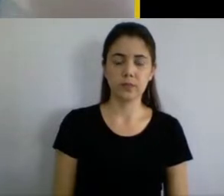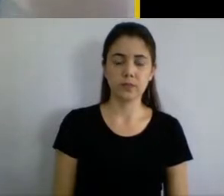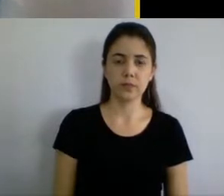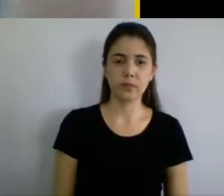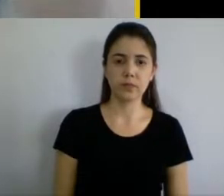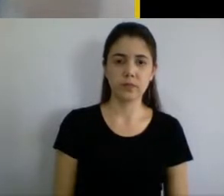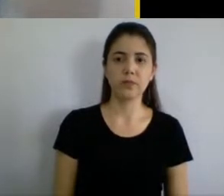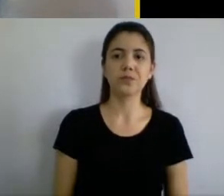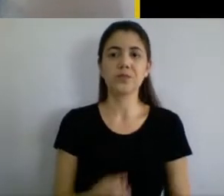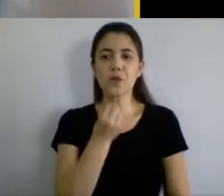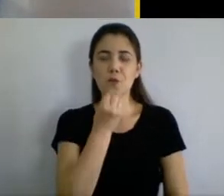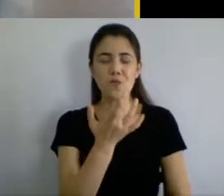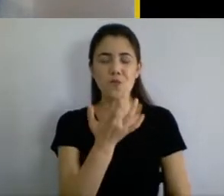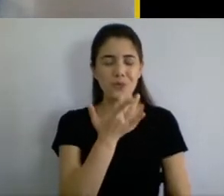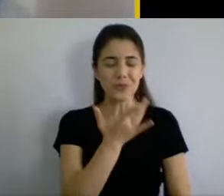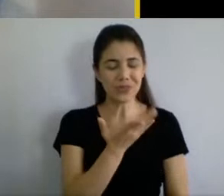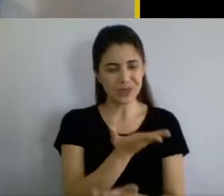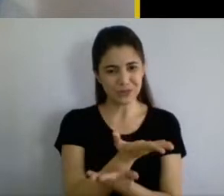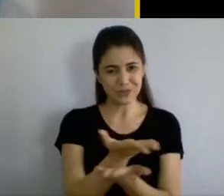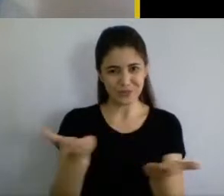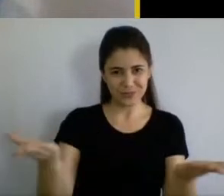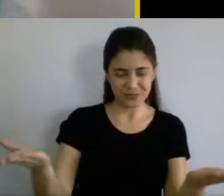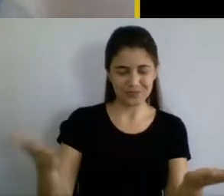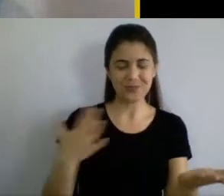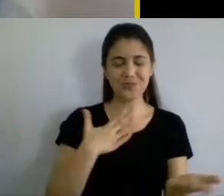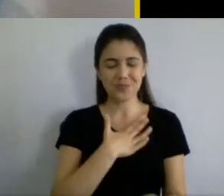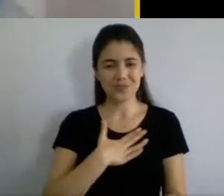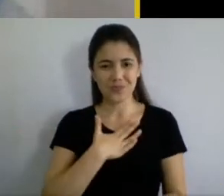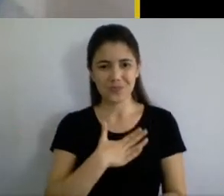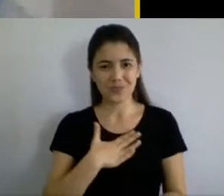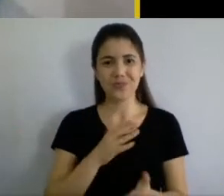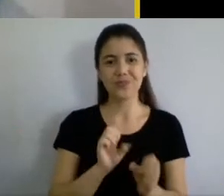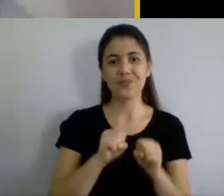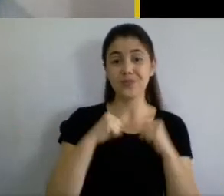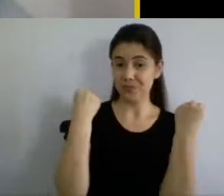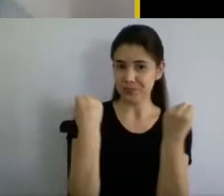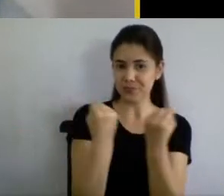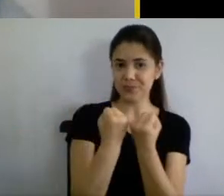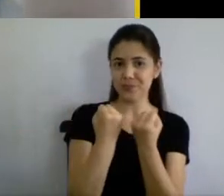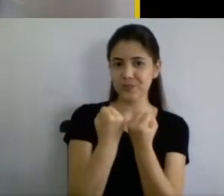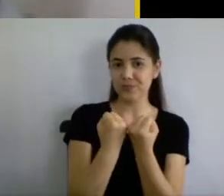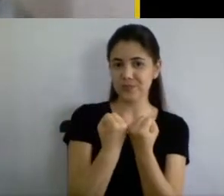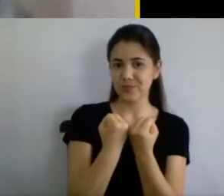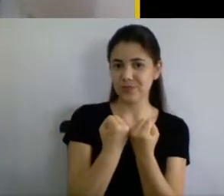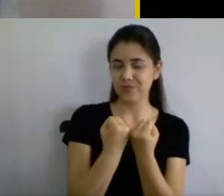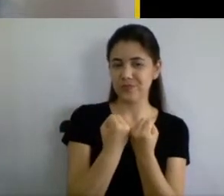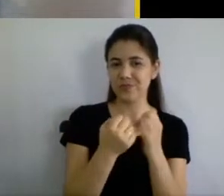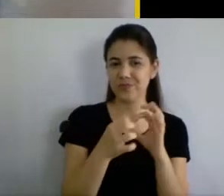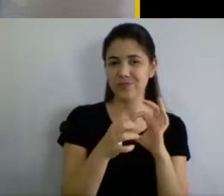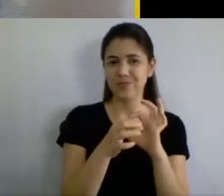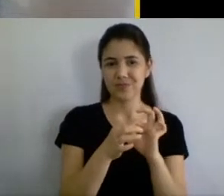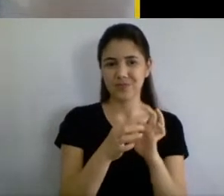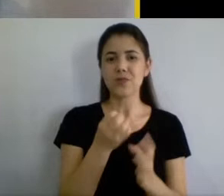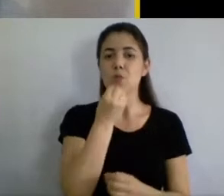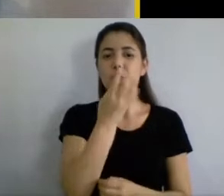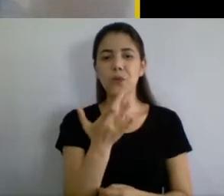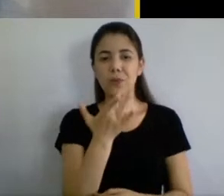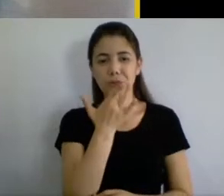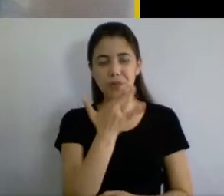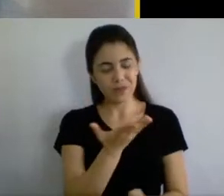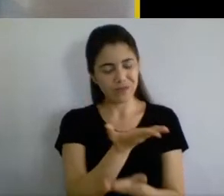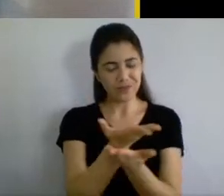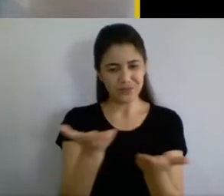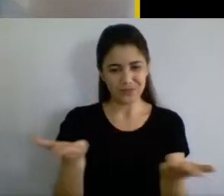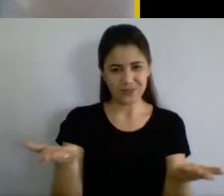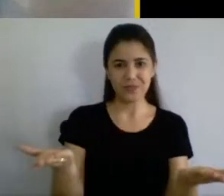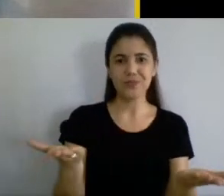Ok, boa tarde a todos. Sejam todos muito bem-vindos aos Seminários Abertos. Boa tarde a todos. Sejam muito bem-vindos